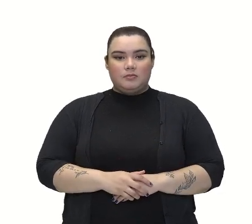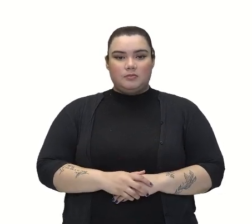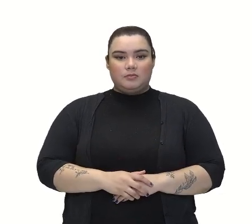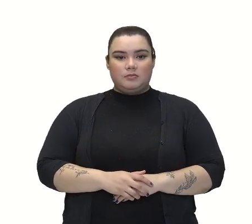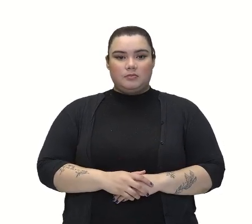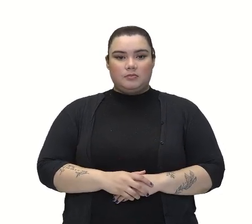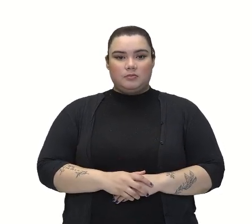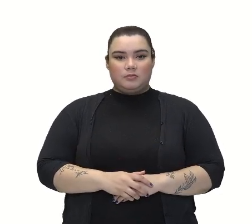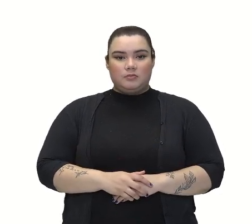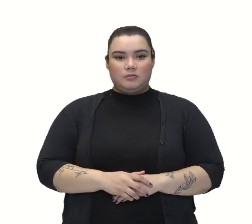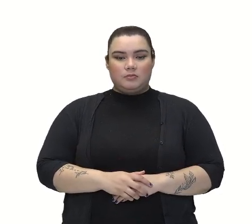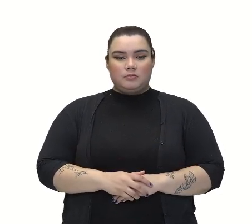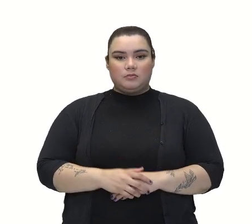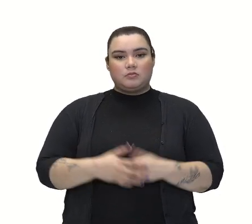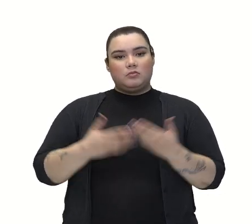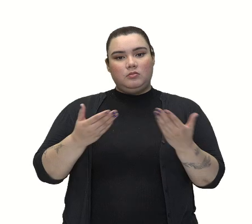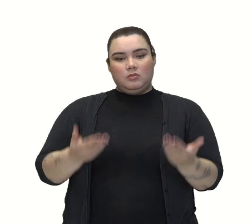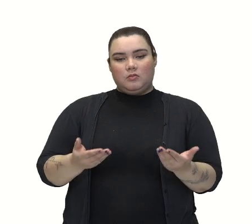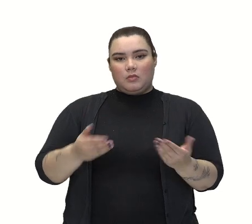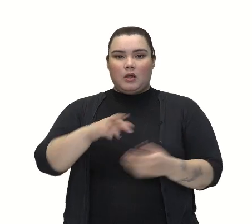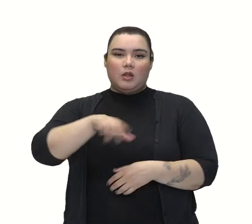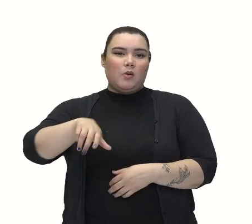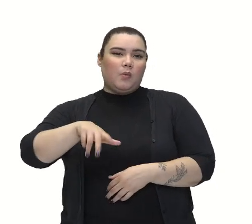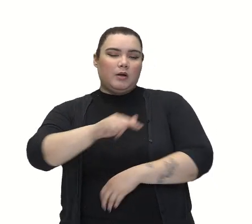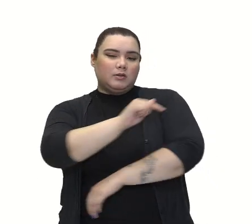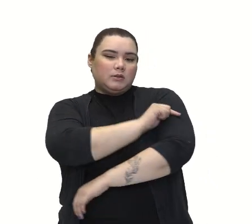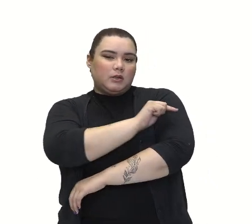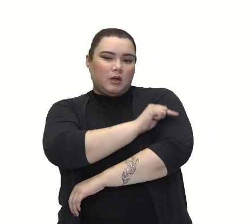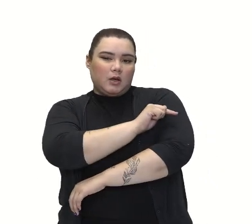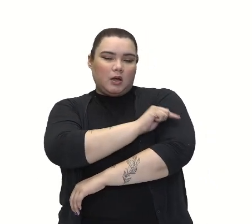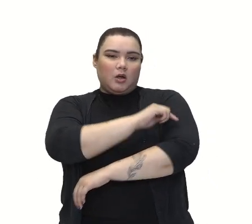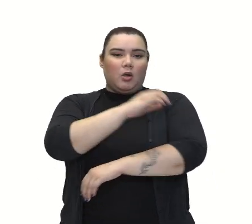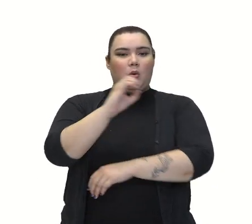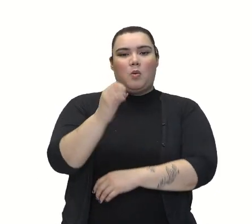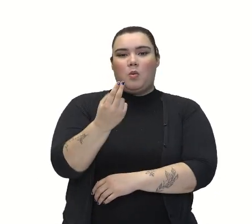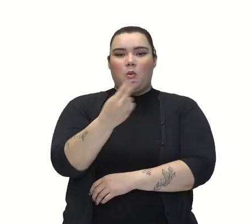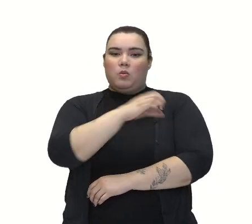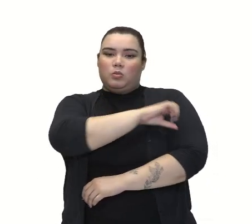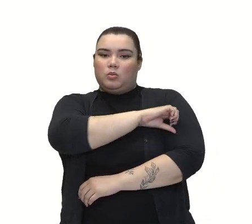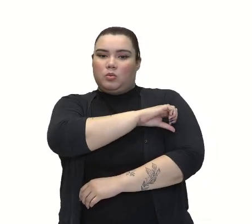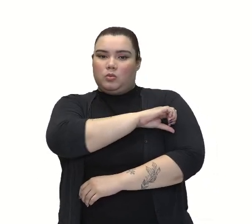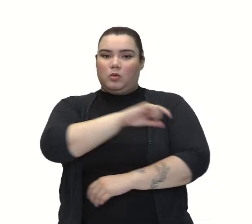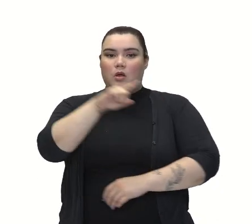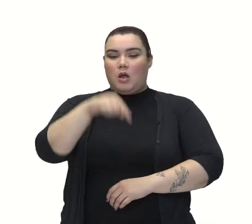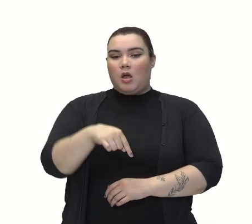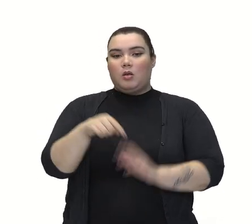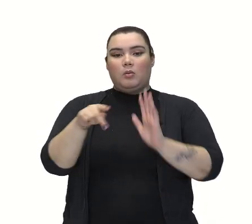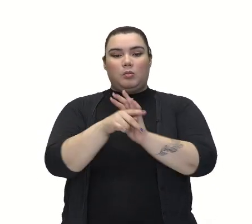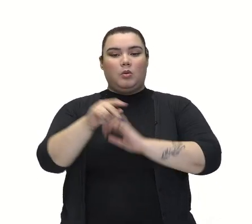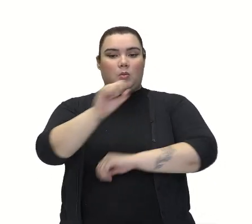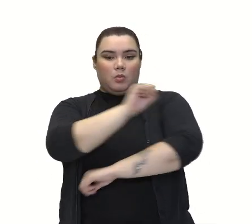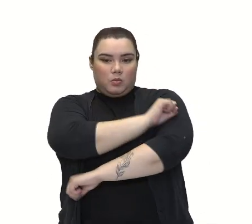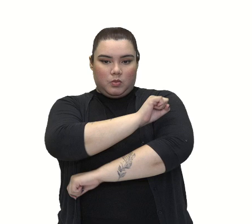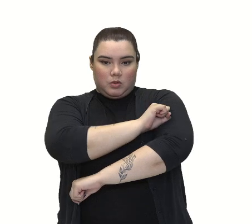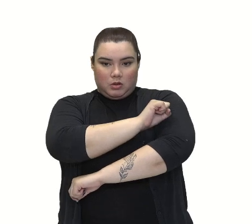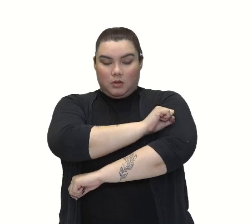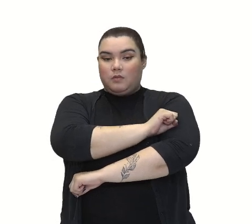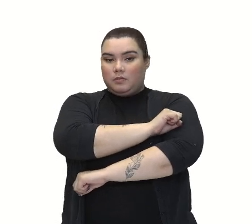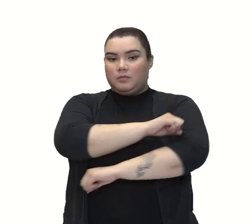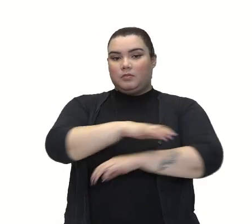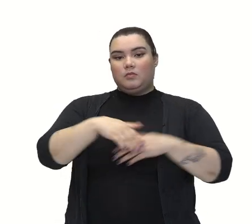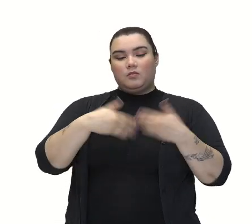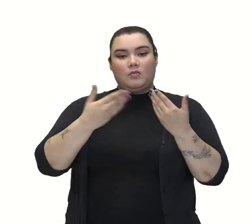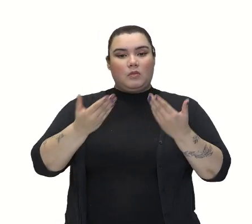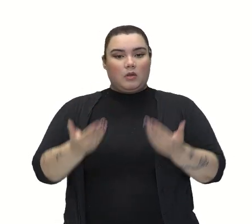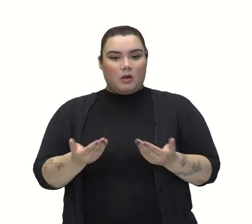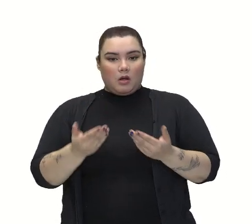E elas não são do 7º ano, do 9º ano, elas são do 8º ano. Então,